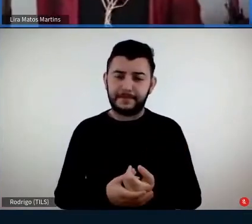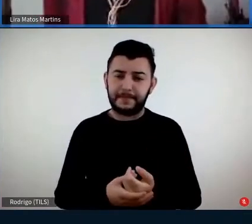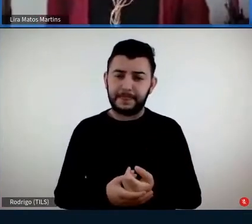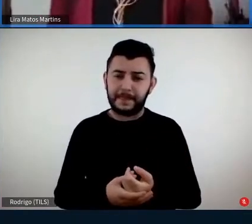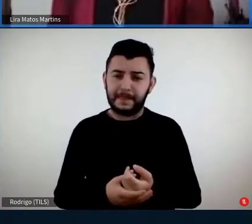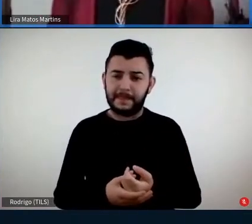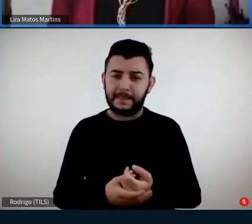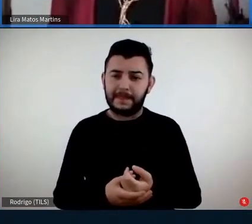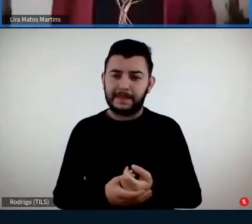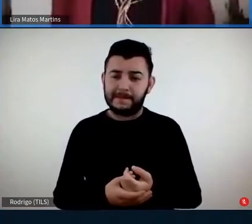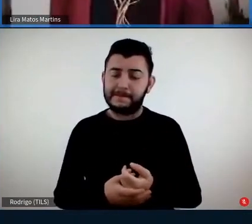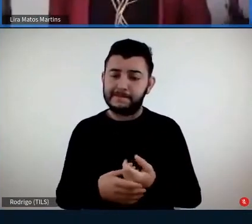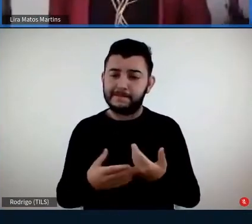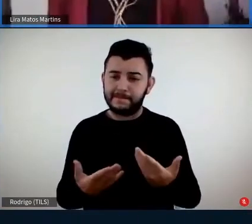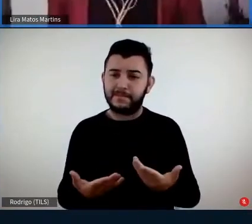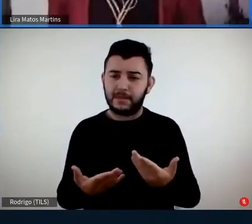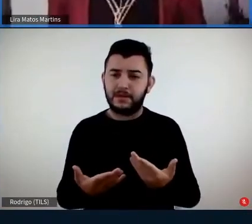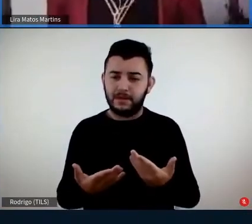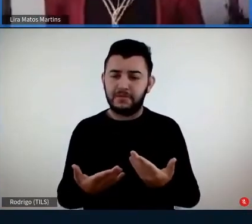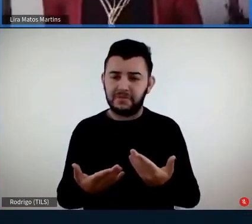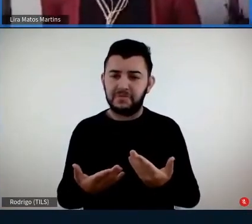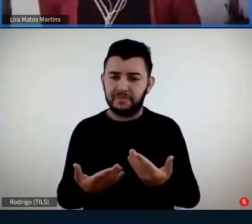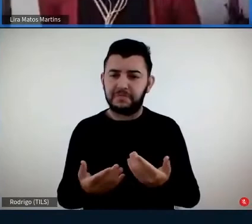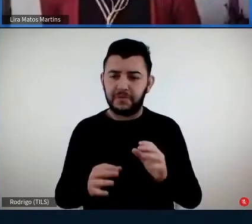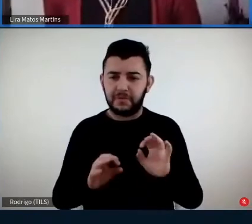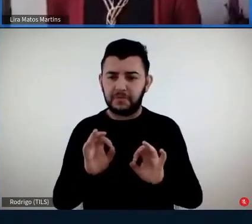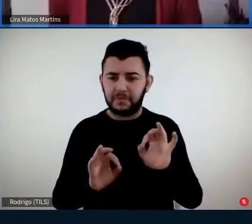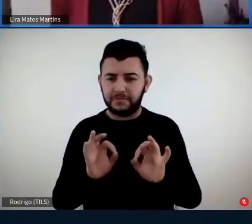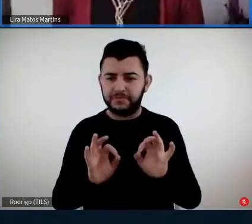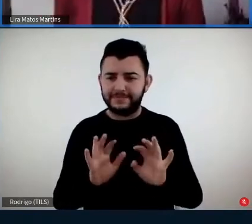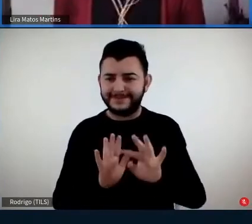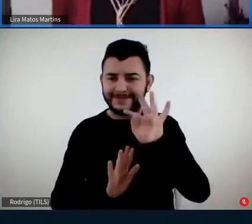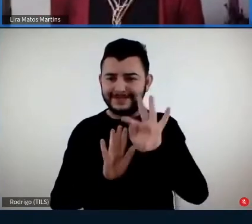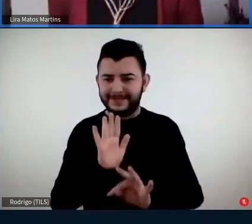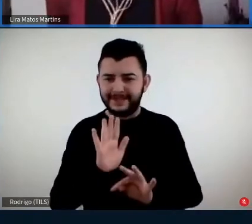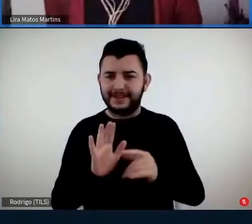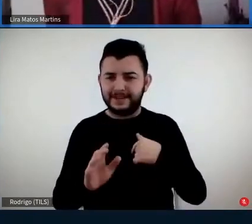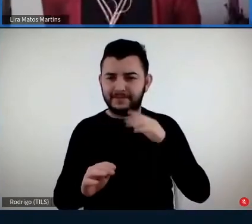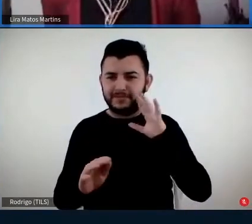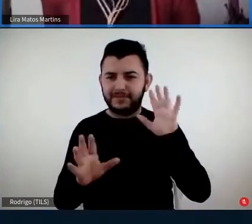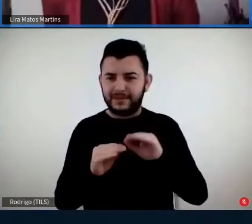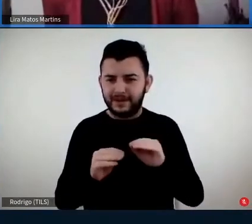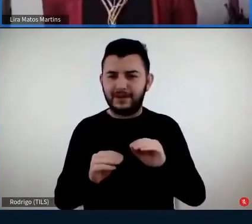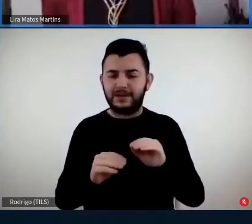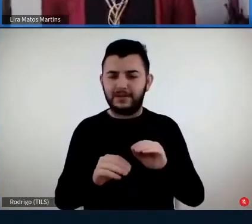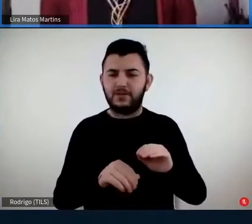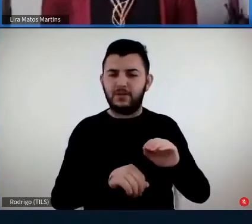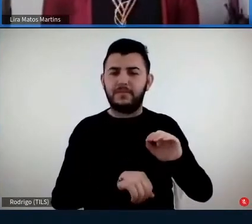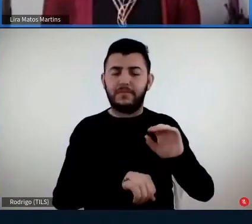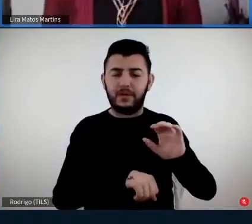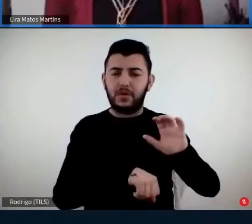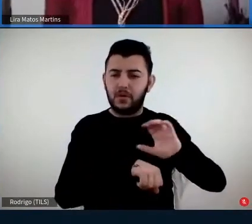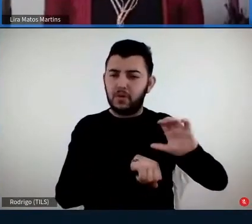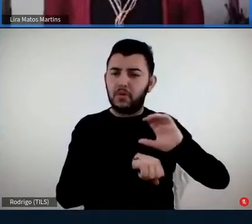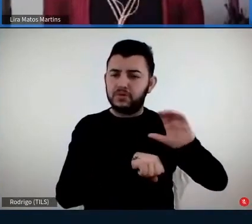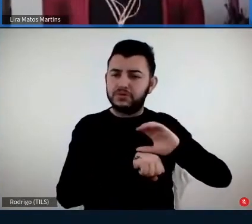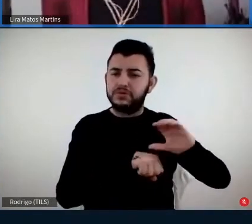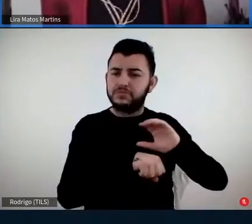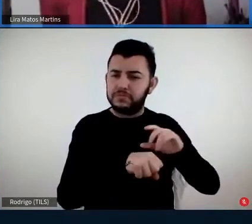ter colocado, eu concordo com você, toda prática parte de uma teoria, todo curso ele tem um embasamento teórico,